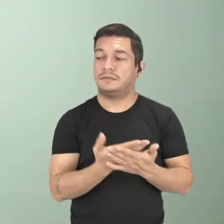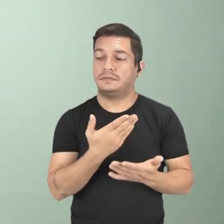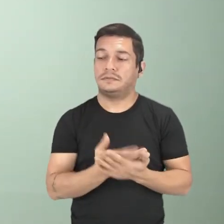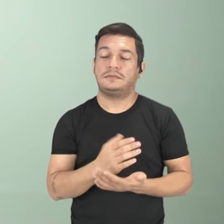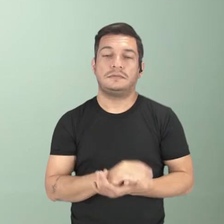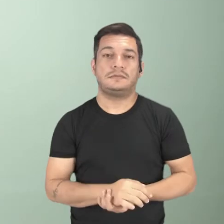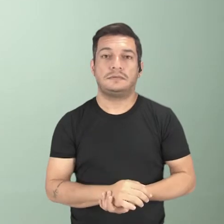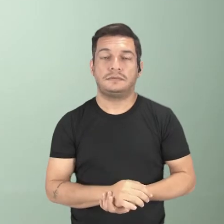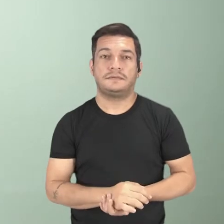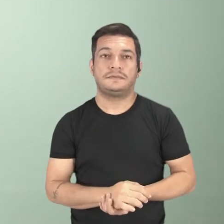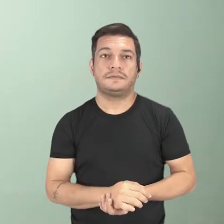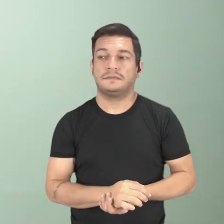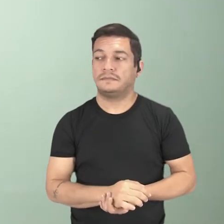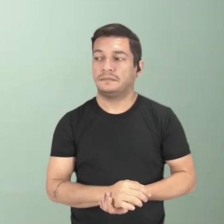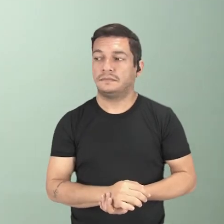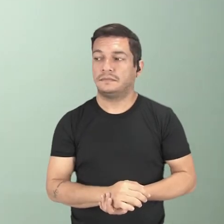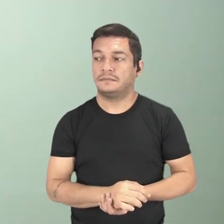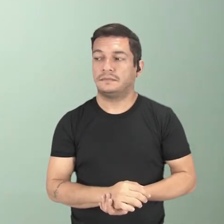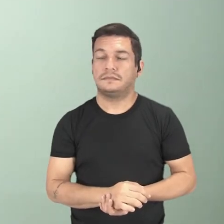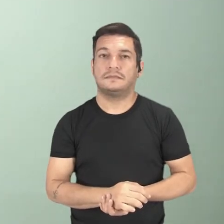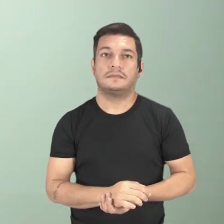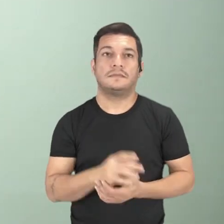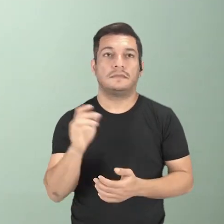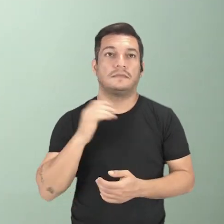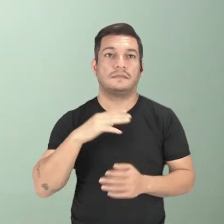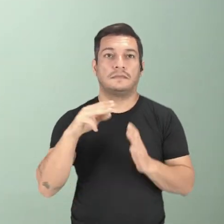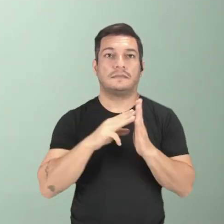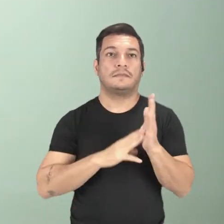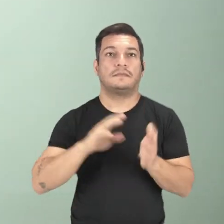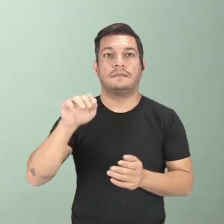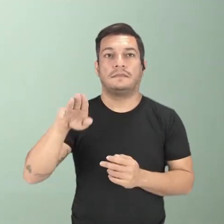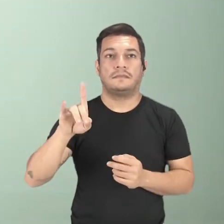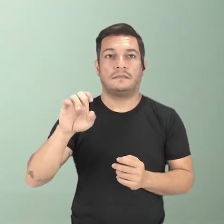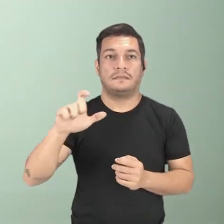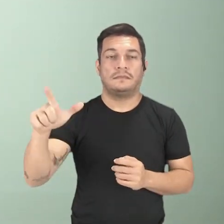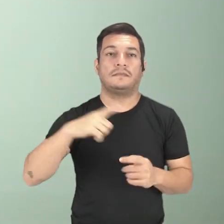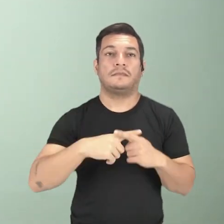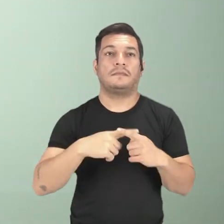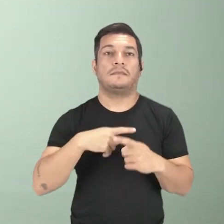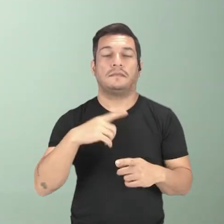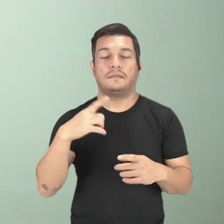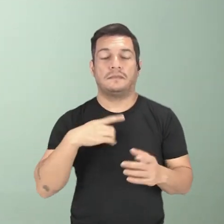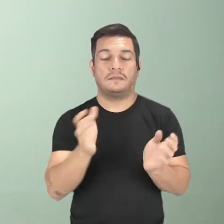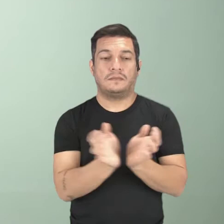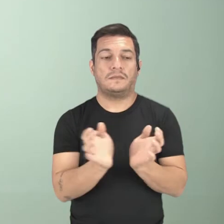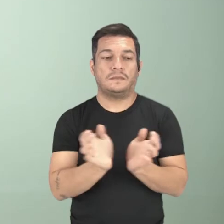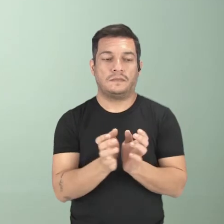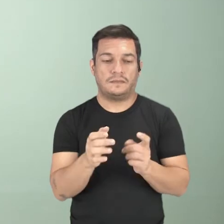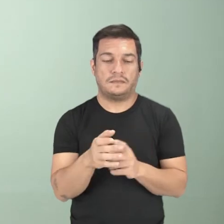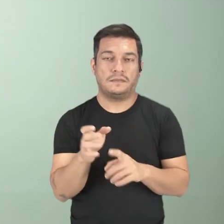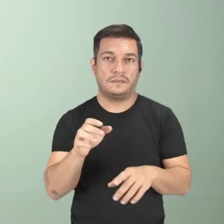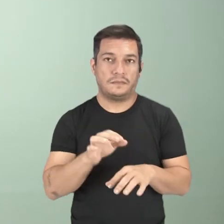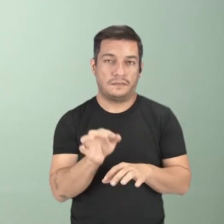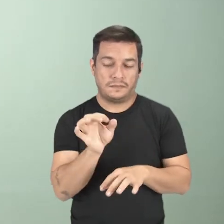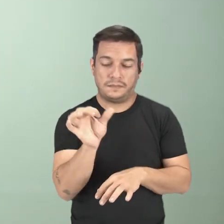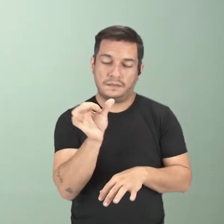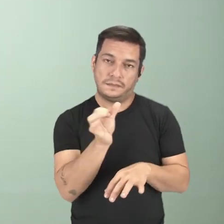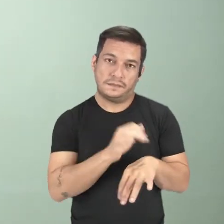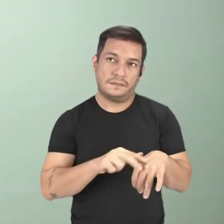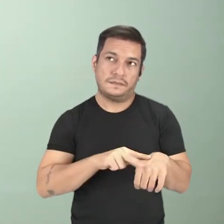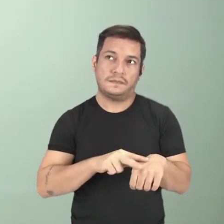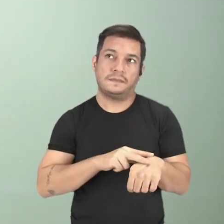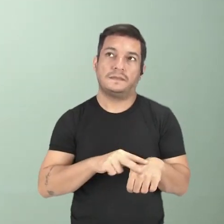bem? Então, a metodologia de Mendel foi característica porque ele pegou um grupo de ervilhas, né? Que